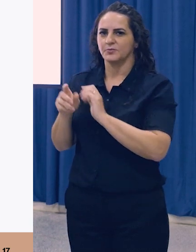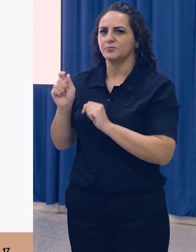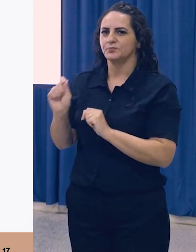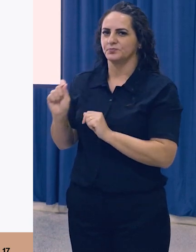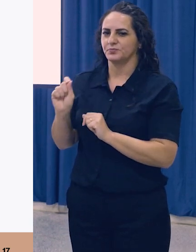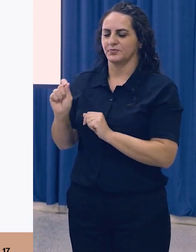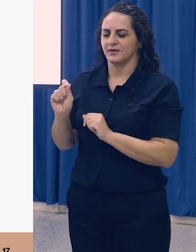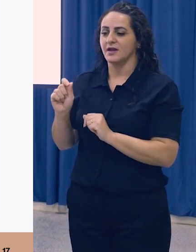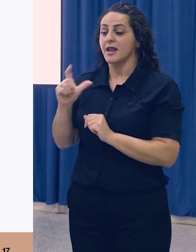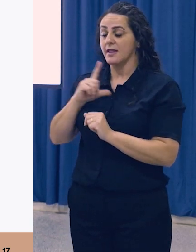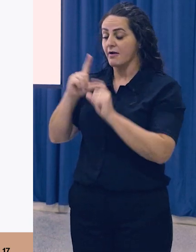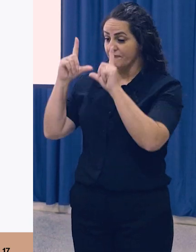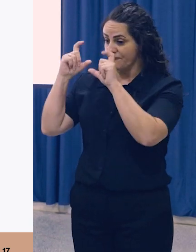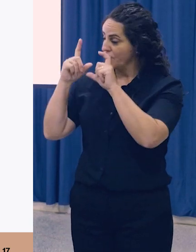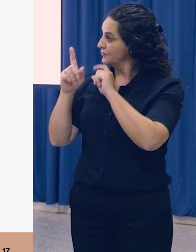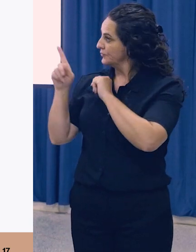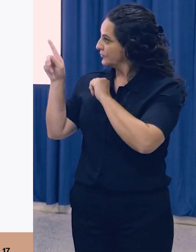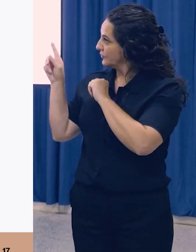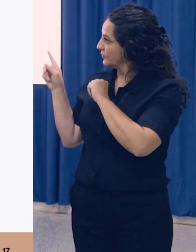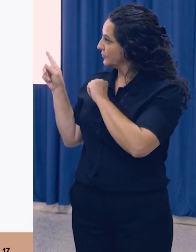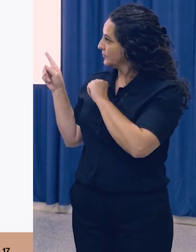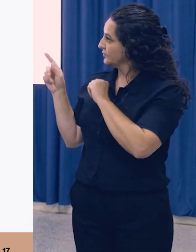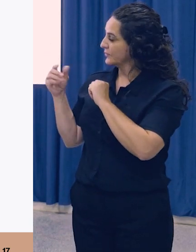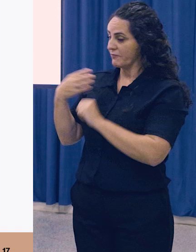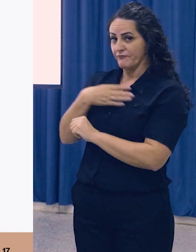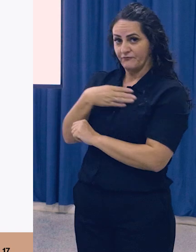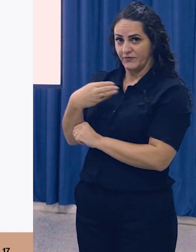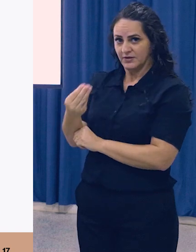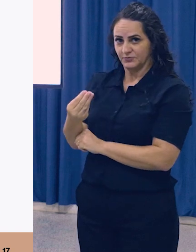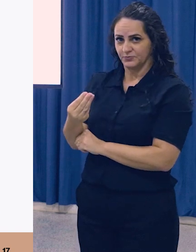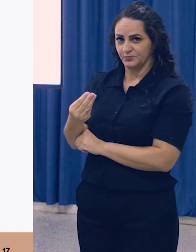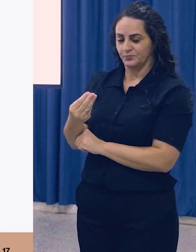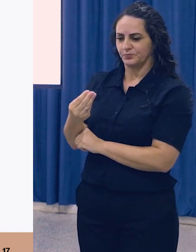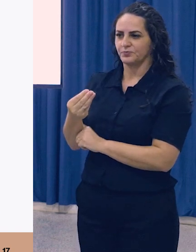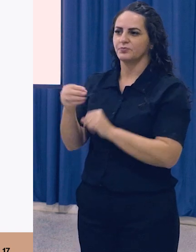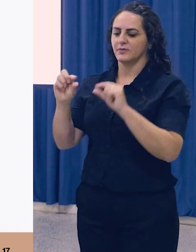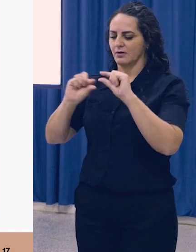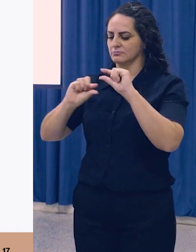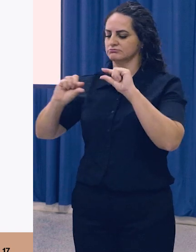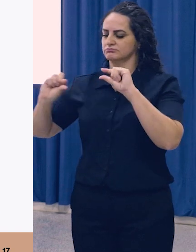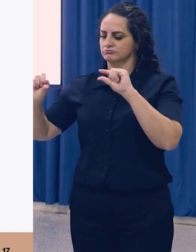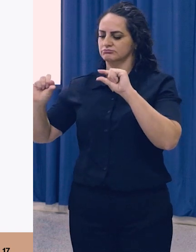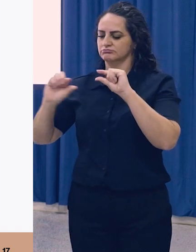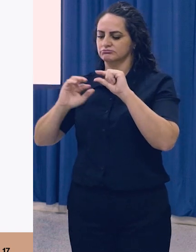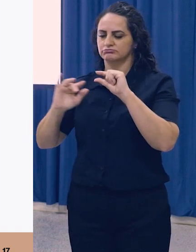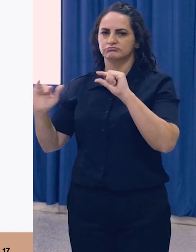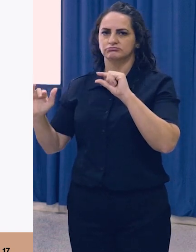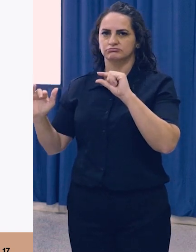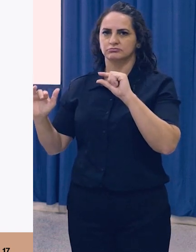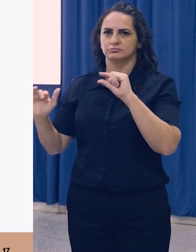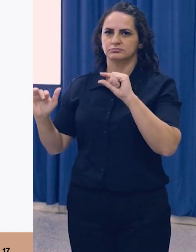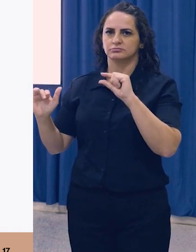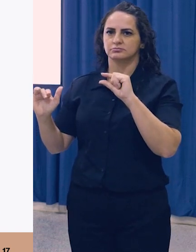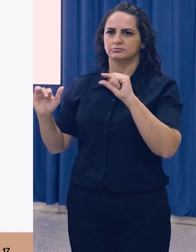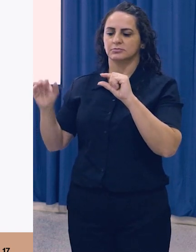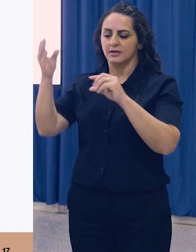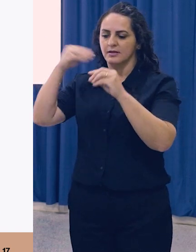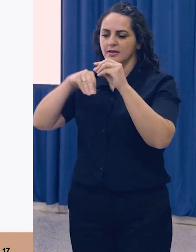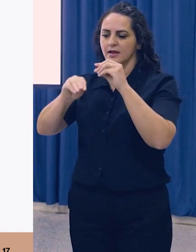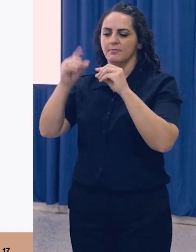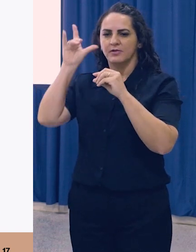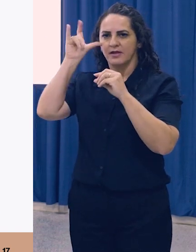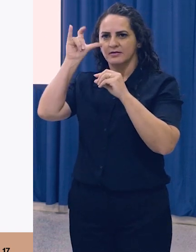né? Então tem a foto dele, escrito o filho, e aí na legenda, na descrição da postagem, tem